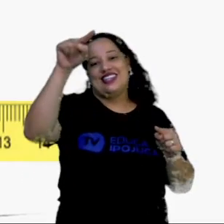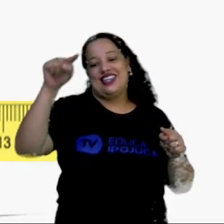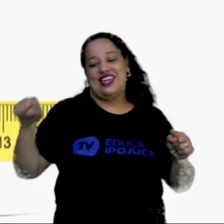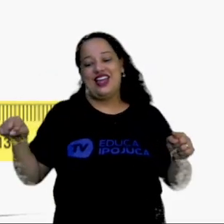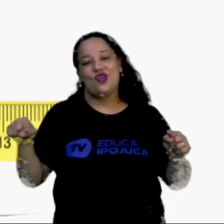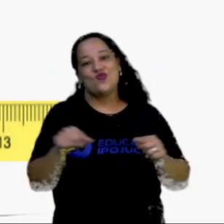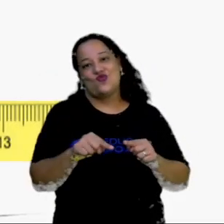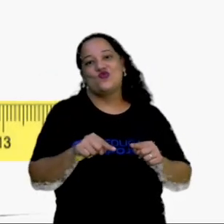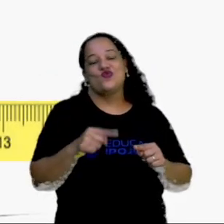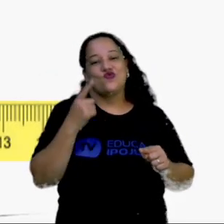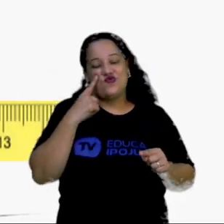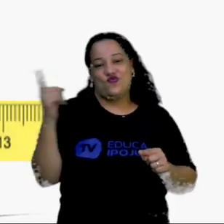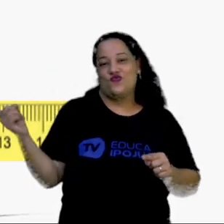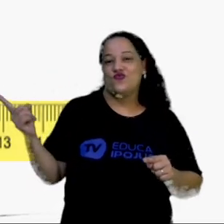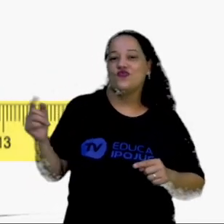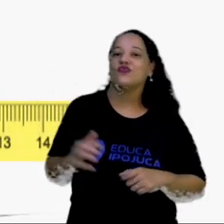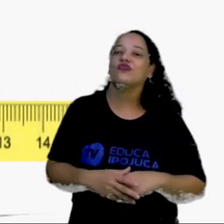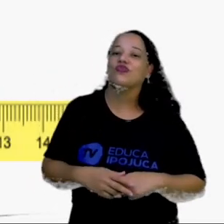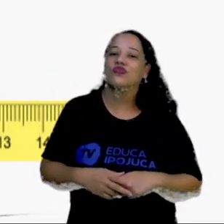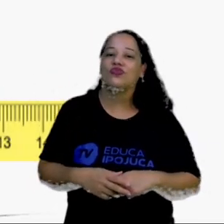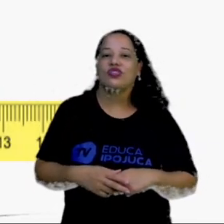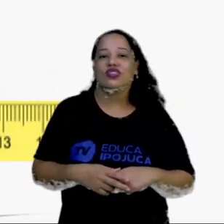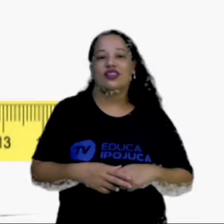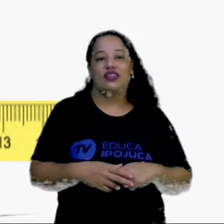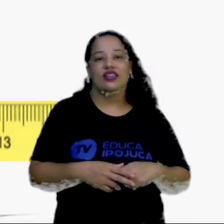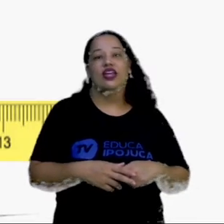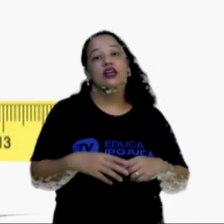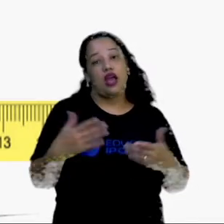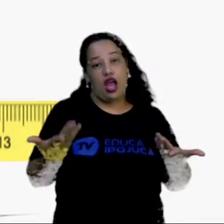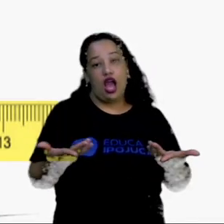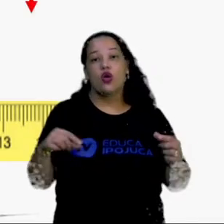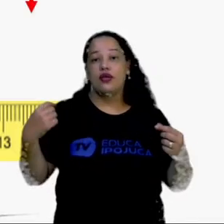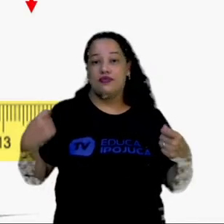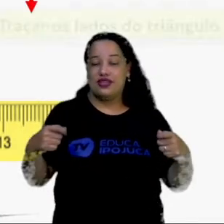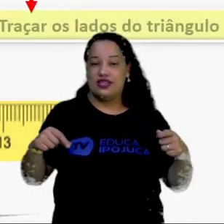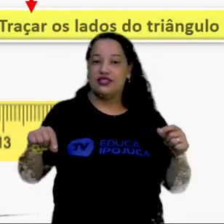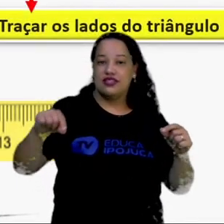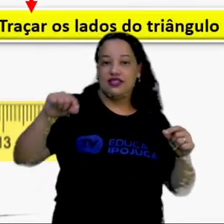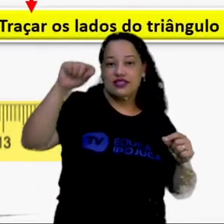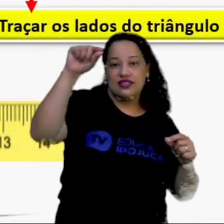Vamos traçar agora um triângulo? Traçar agora ligando todos os pontos.